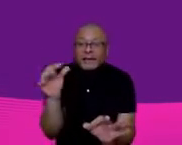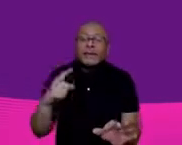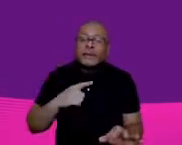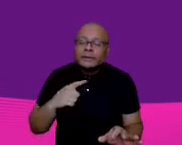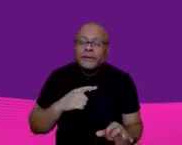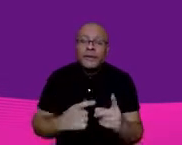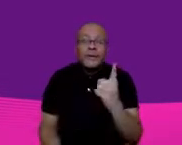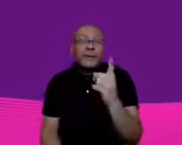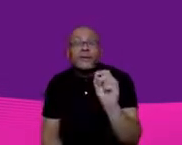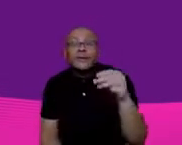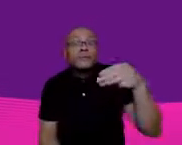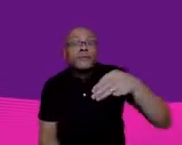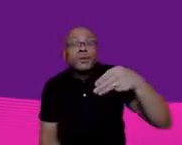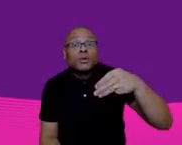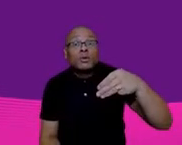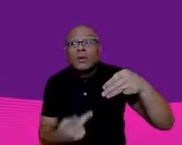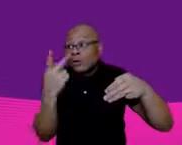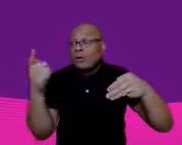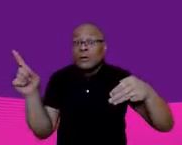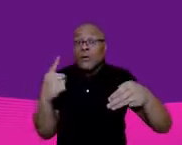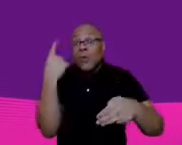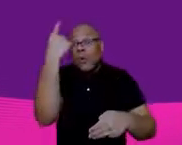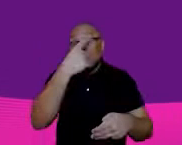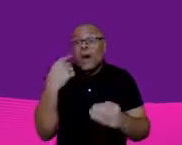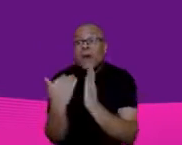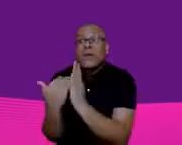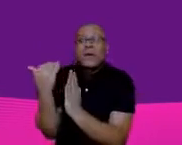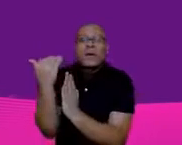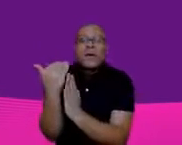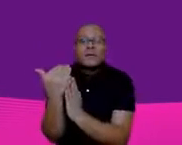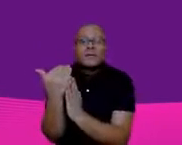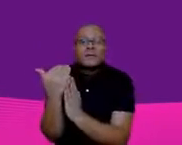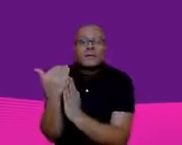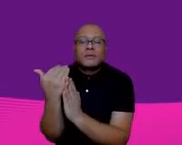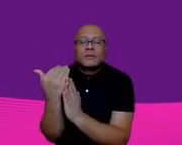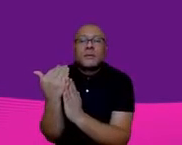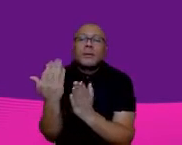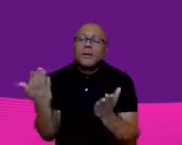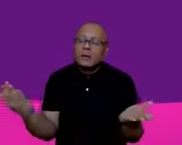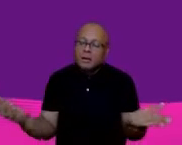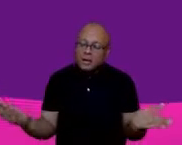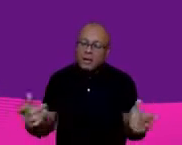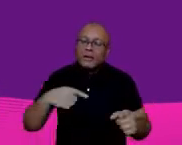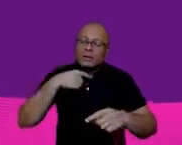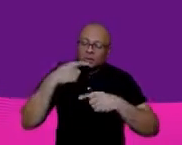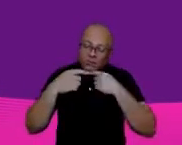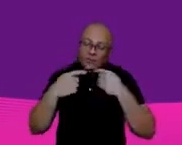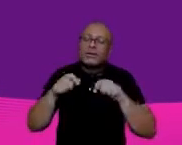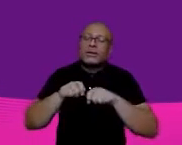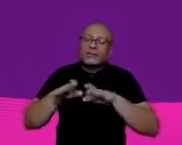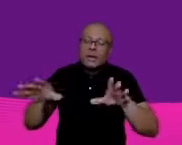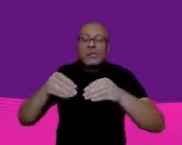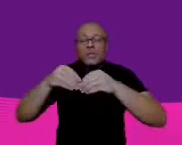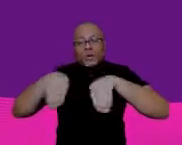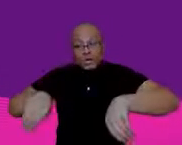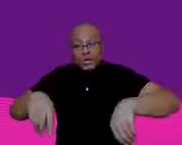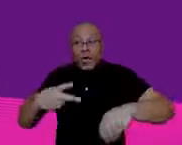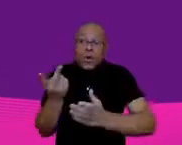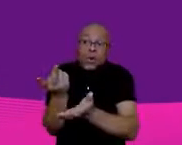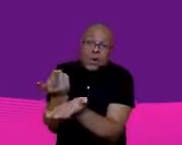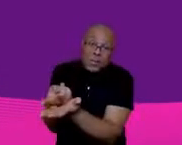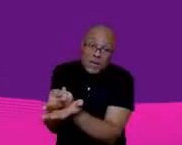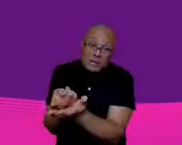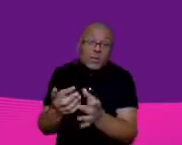e tem cirurgião que demora mais de uma hora. Isso, sem dúvida nenhuma, repercute tanto no paciente quanto no desfecho, maior tempo